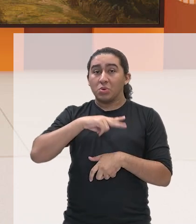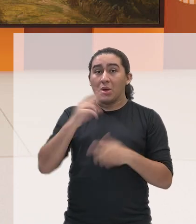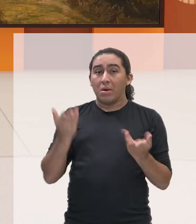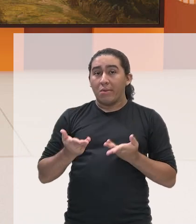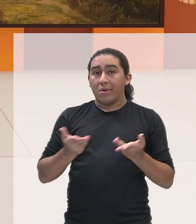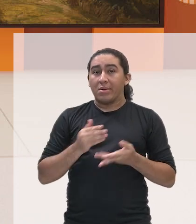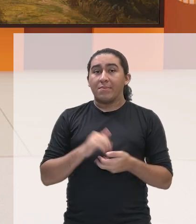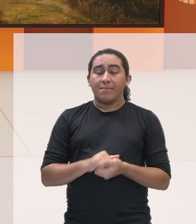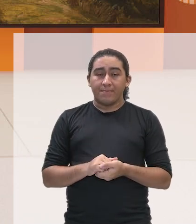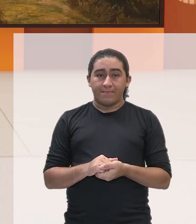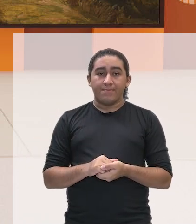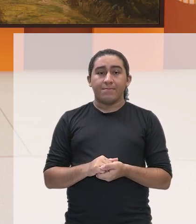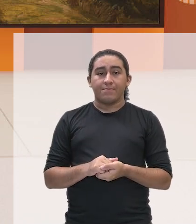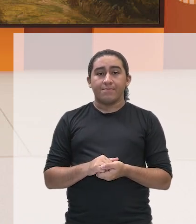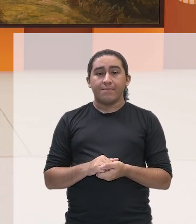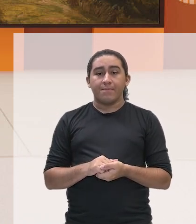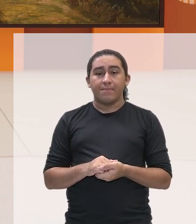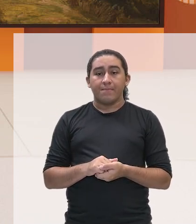privadas.